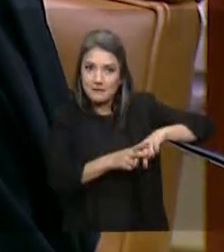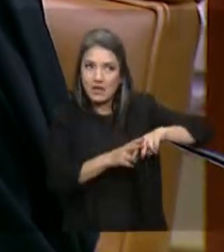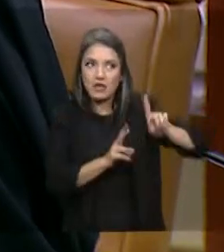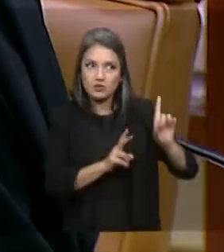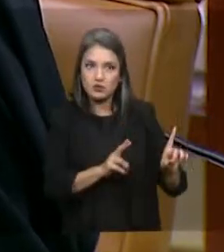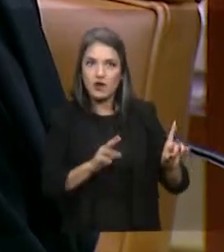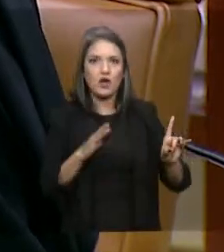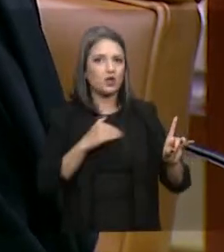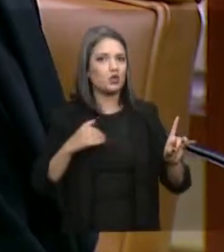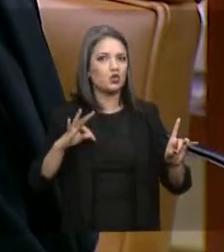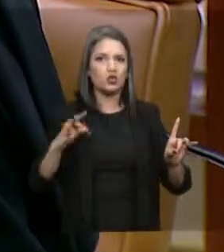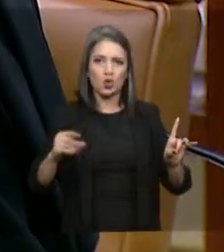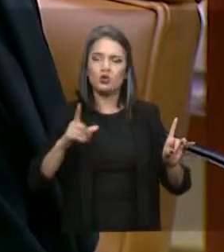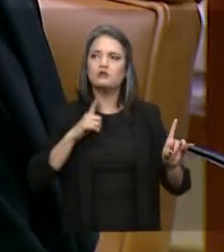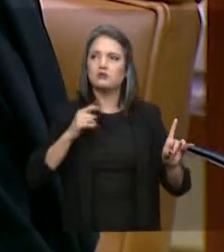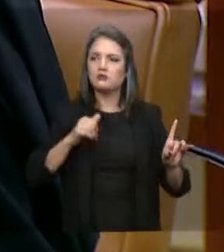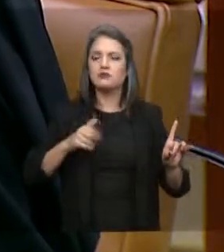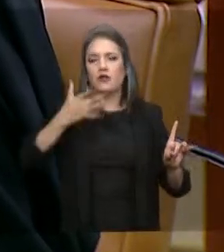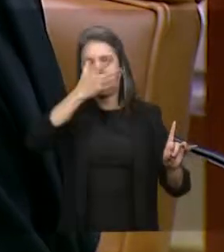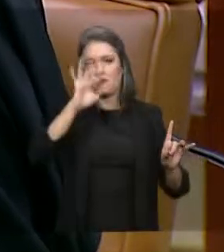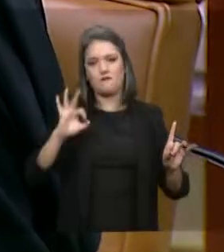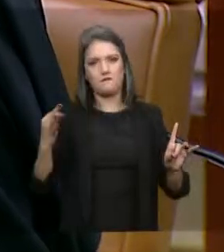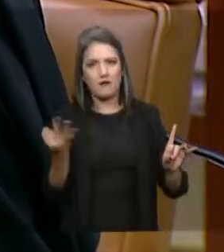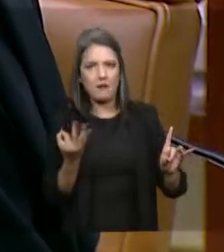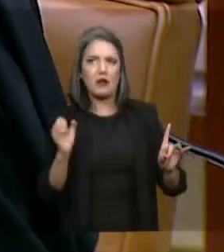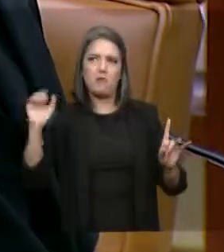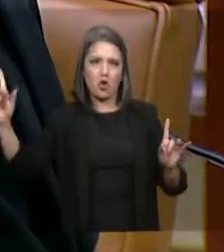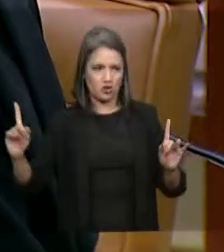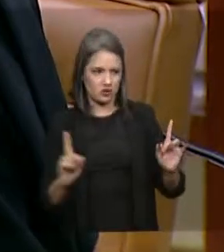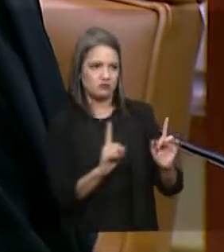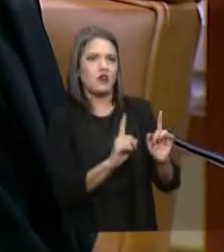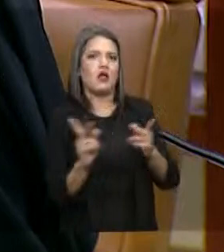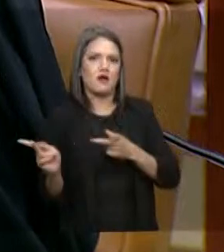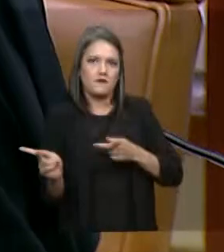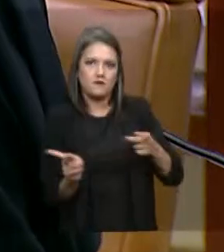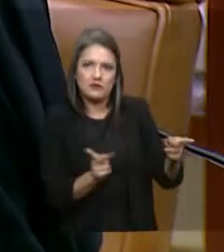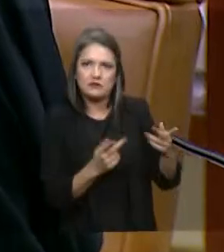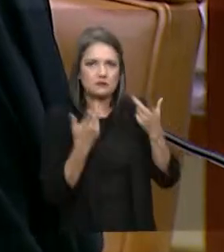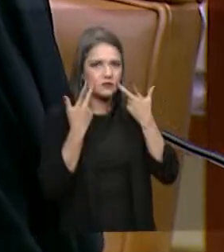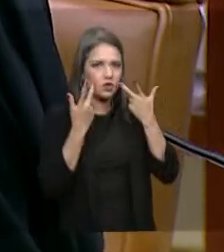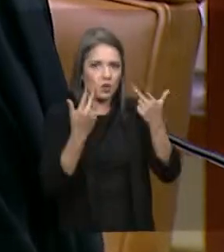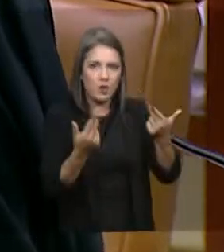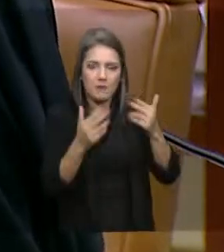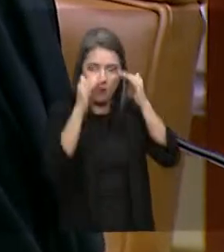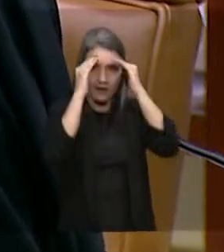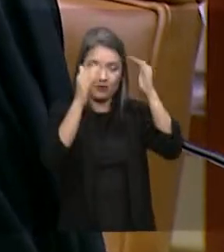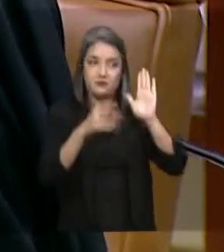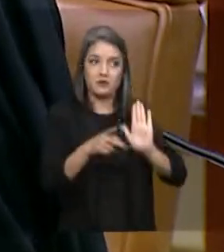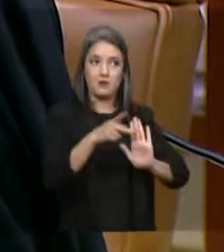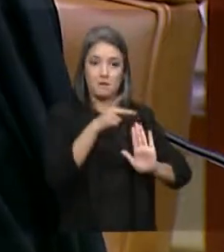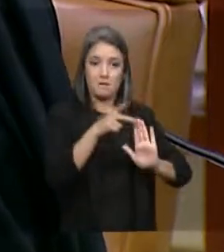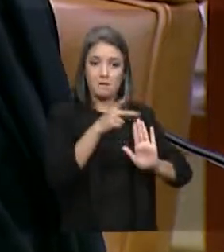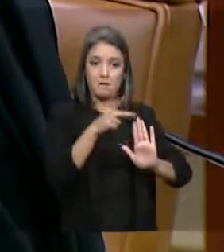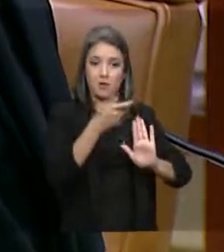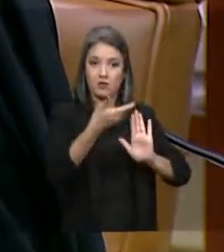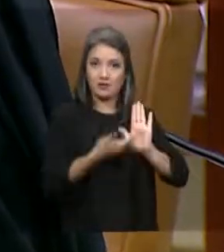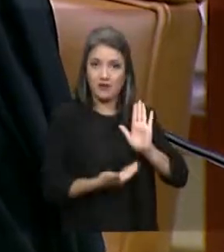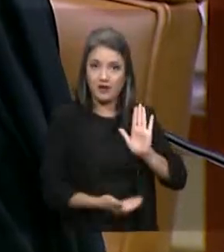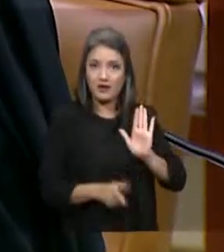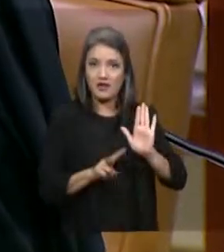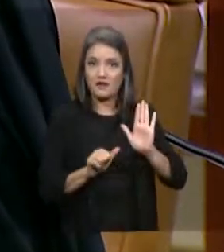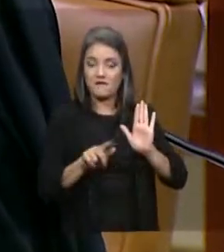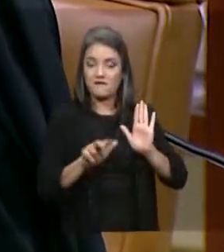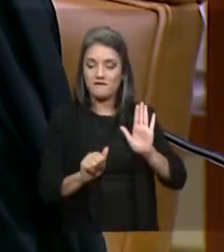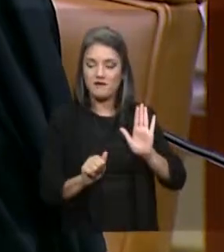como determina a lei de Execuções Penais direito de visita é regular nos termos da portaria da Vala de